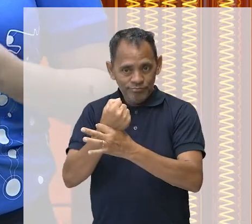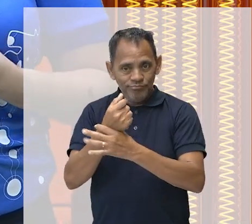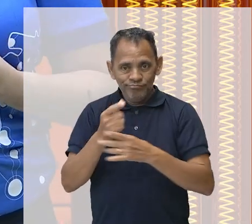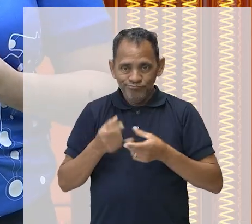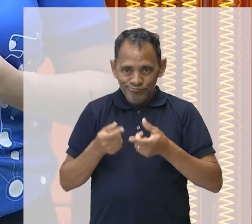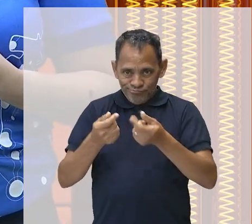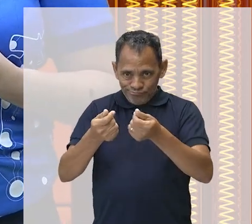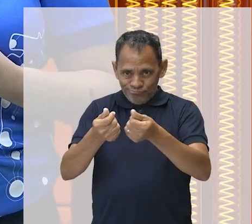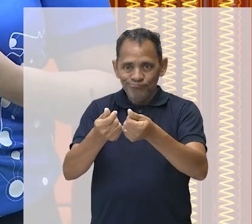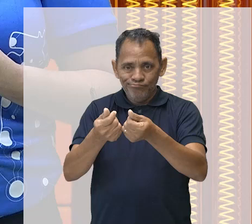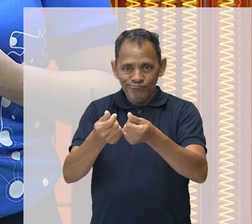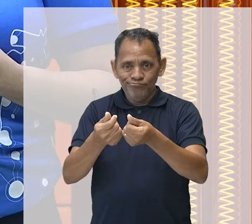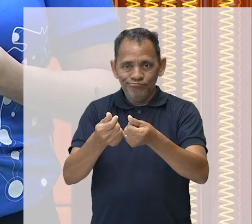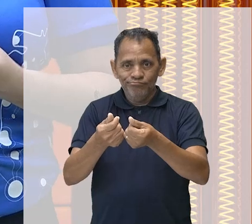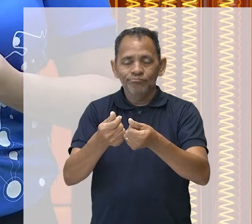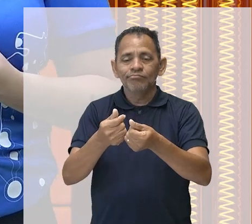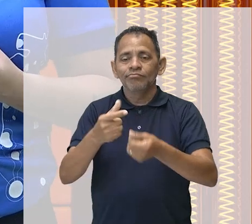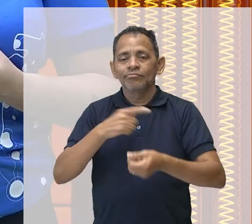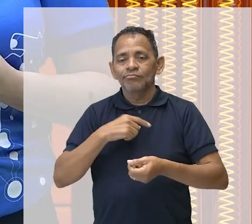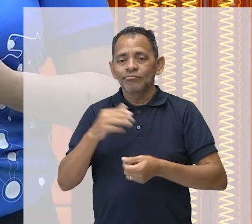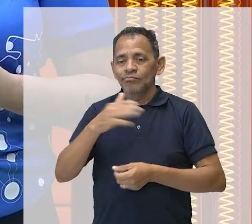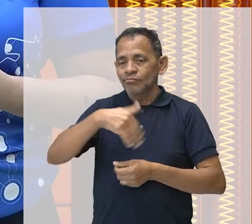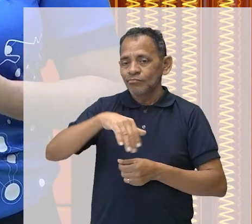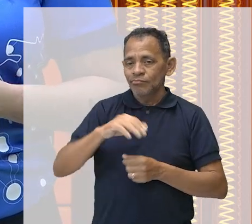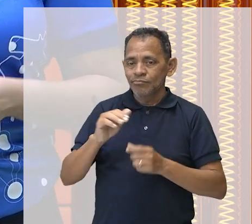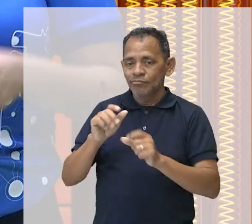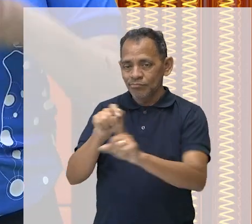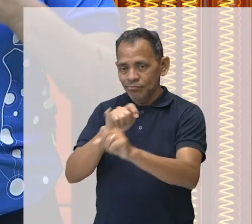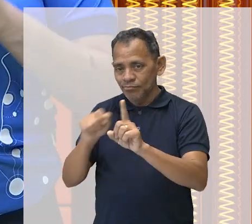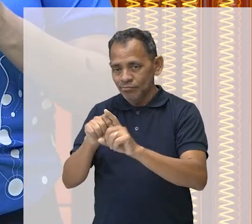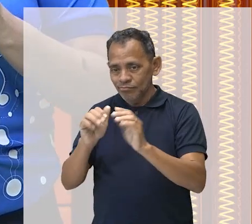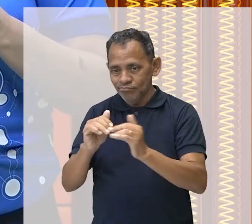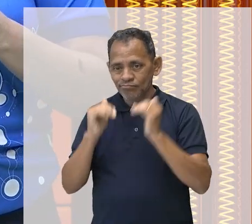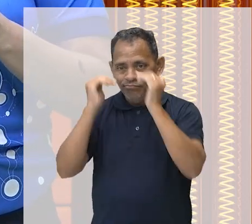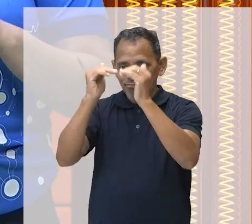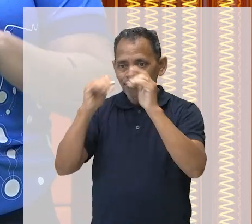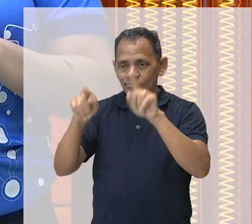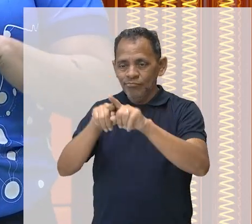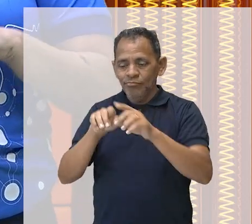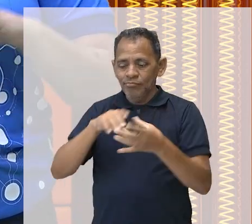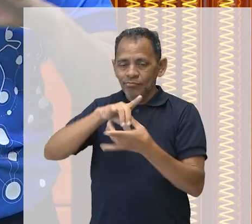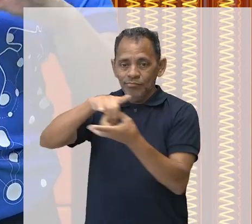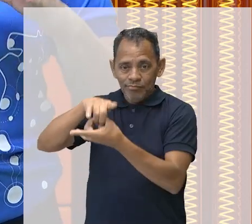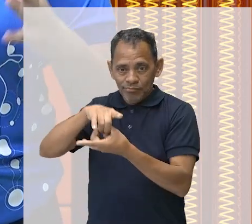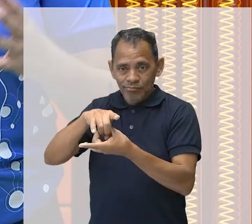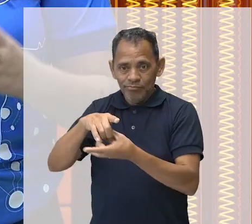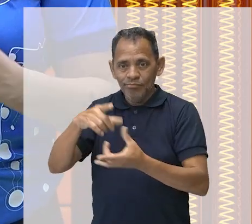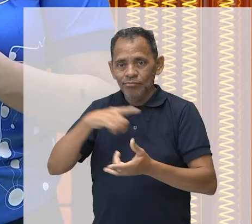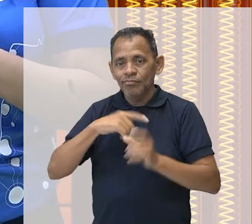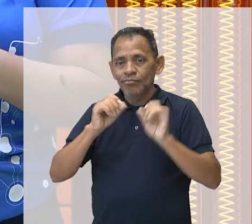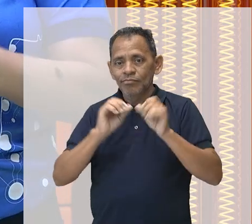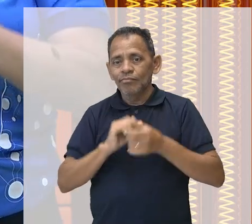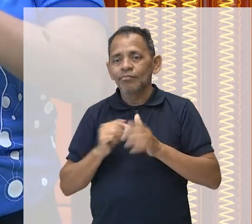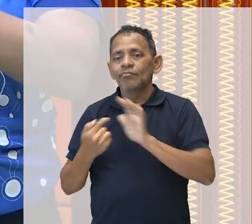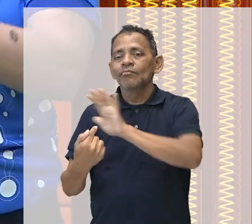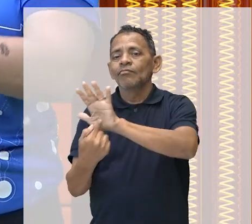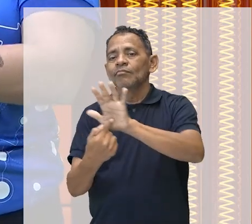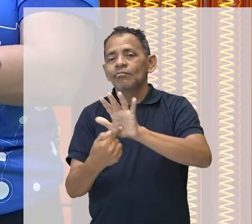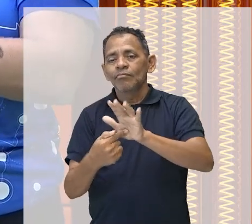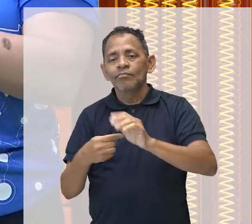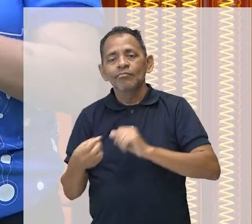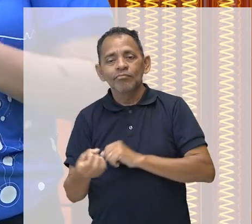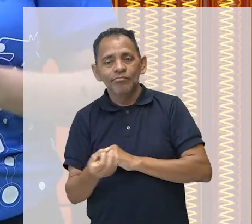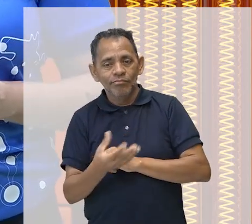também um status social, né? Os status sociais ali. A globalização, gente, então acabou trazendo o quê?